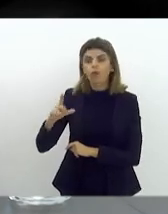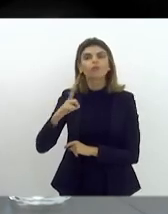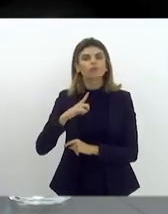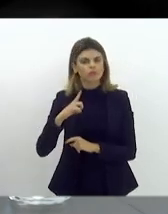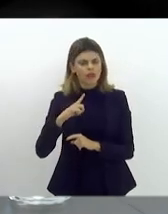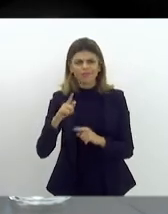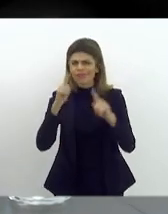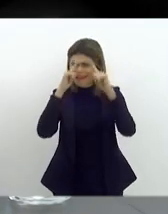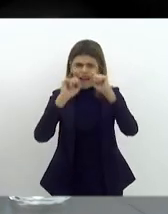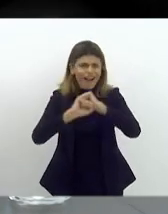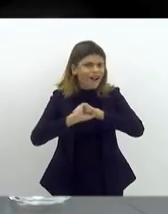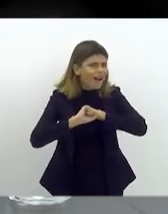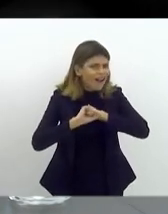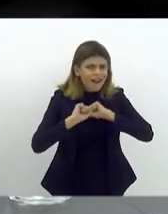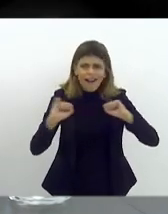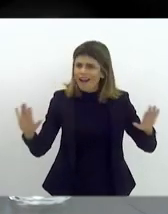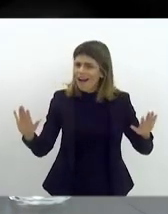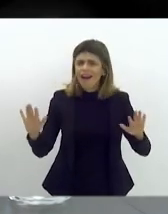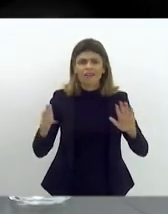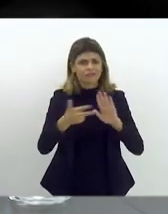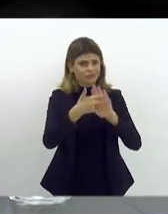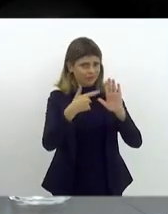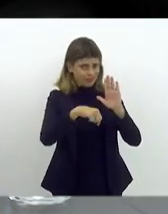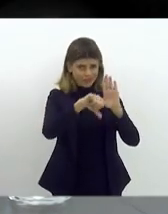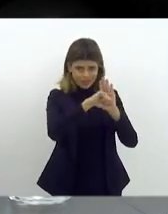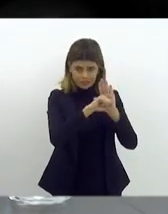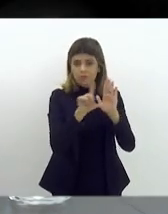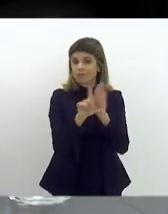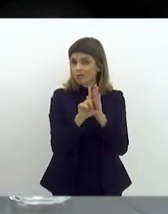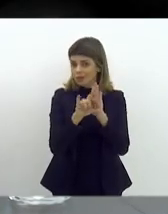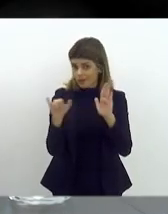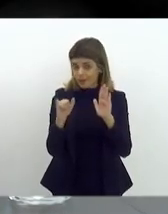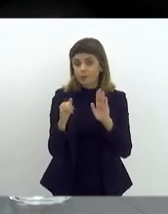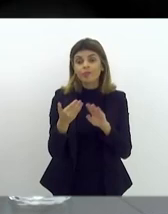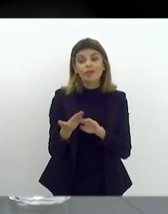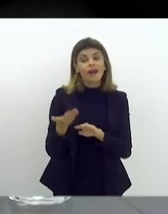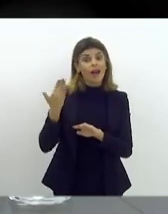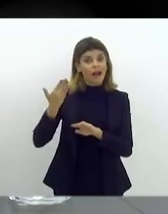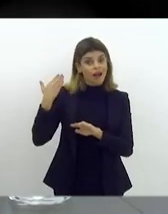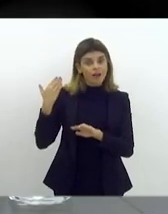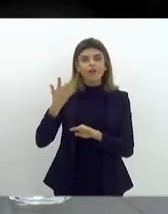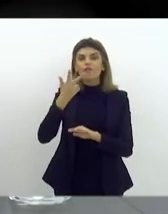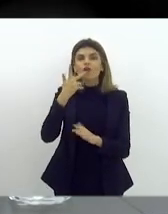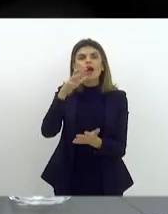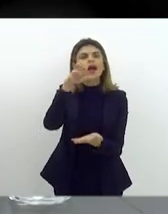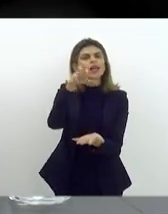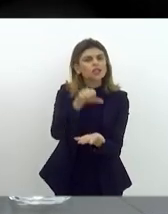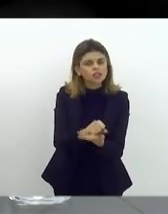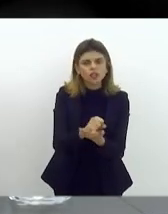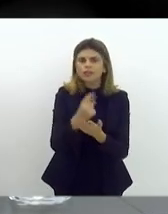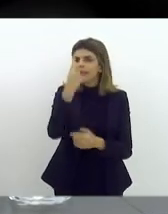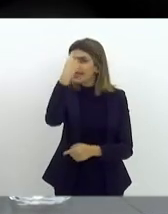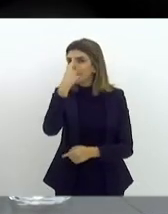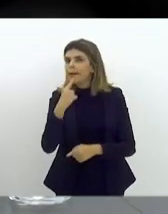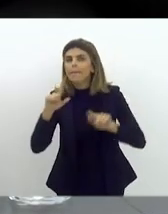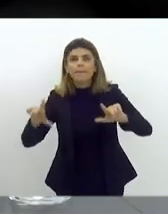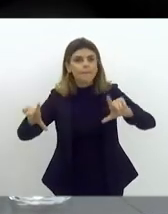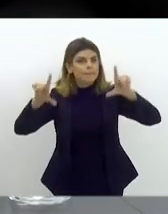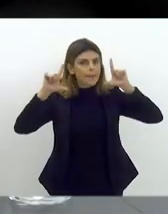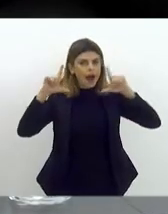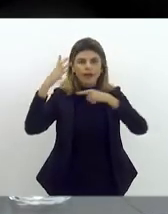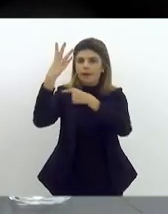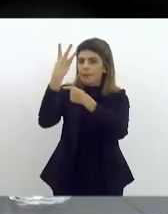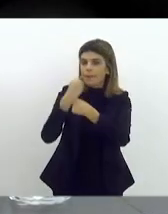correspondência muito clara com tipo penal anterior que justamente foi tratado a questão do registro dessas imagens é justamente